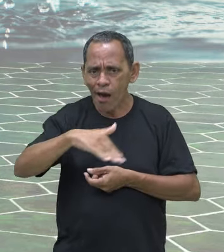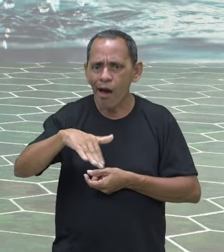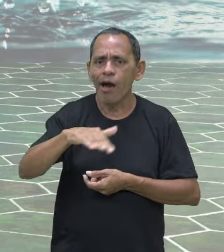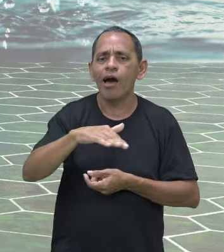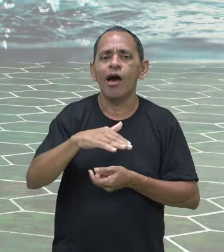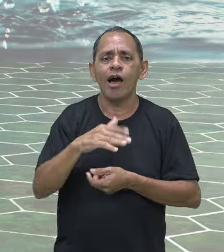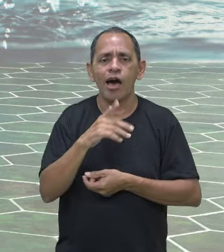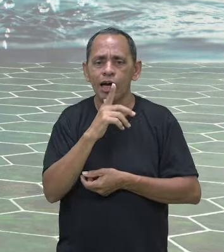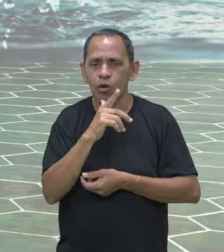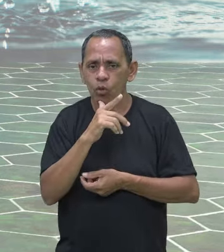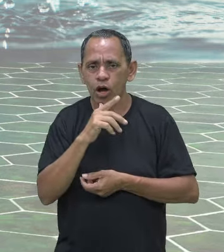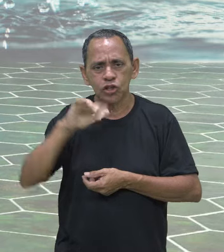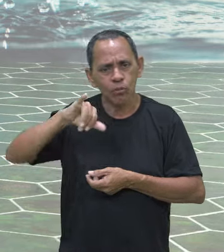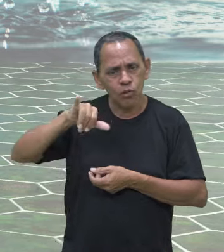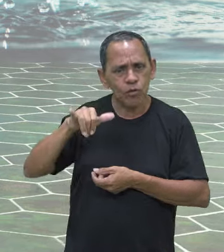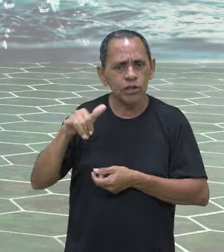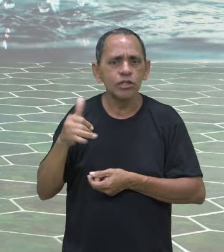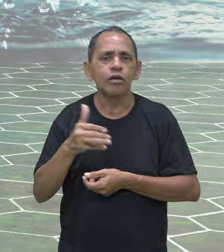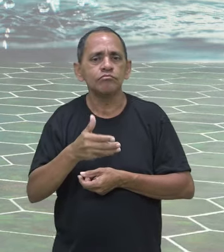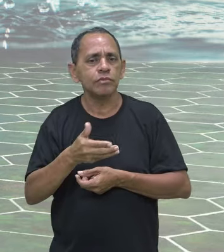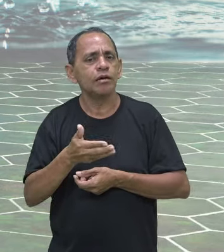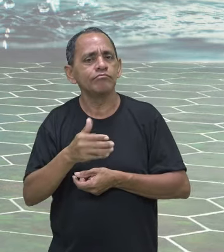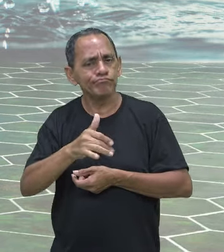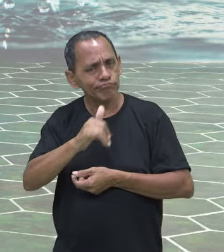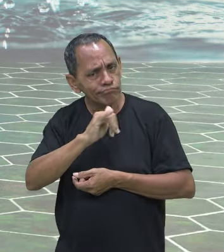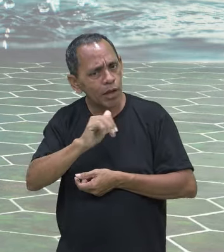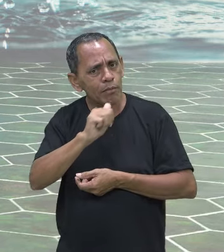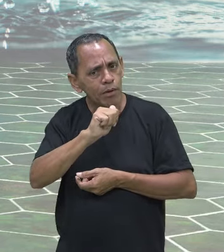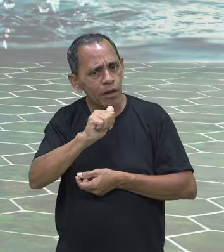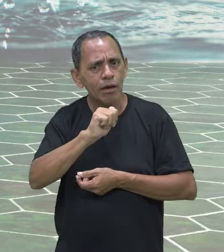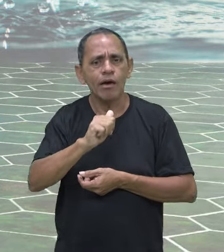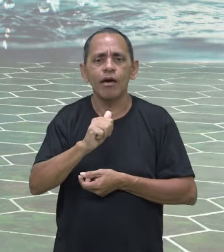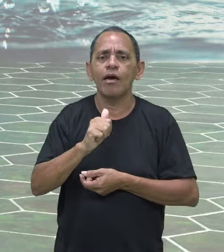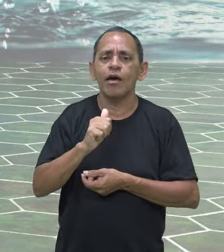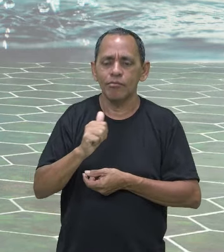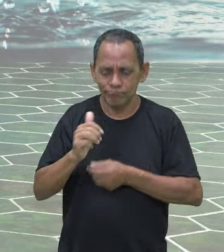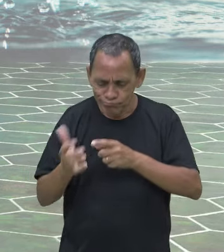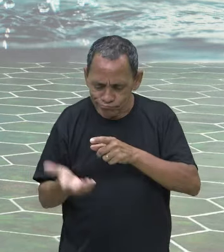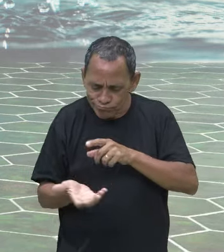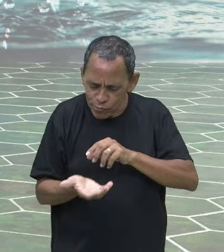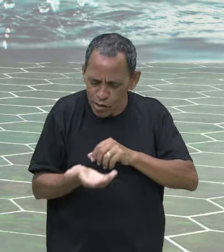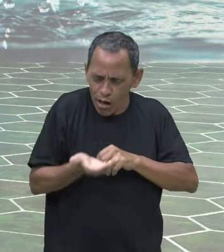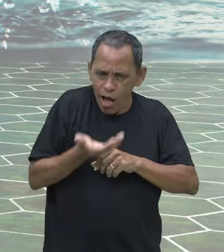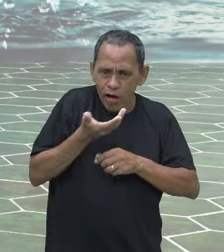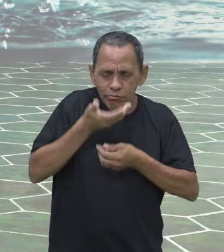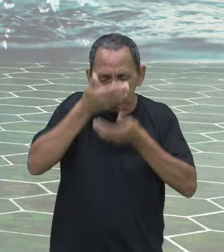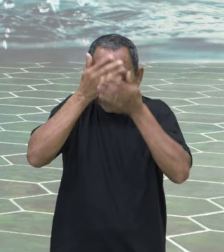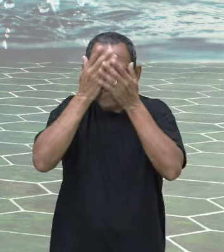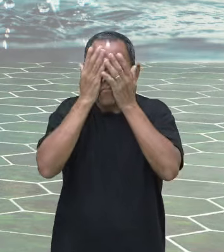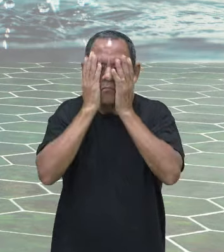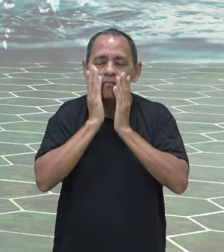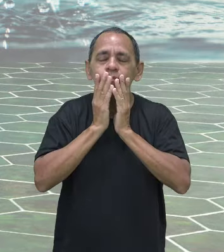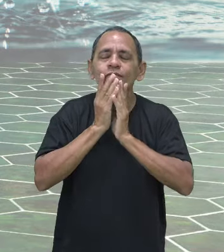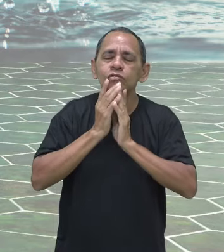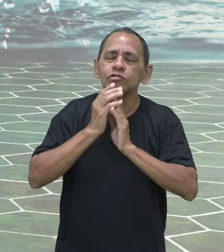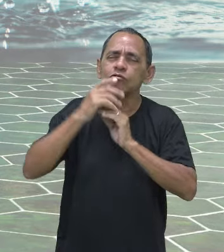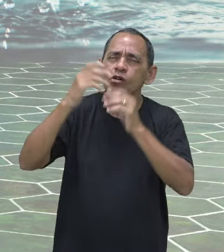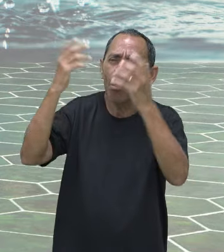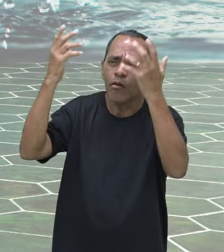aproveitamos lá para tomar uma água, pegar assim aquela água com a mão, lavar o rosto, tomar um